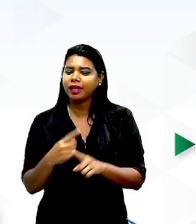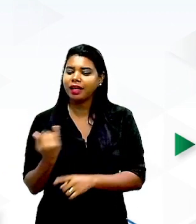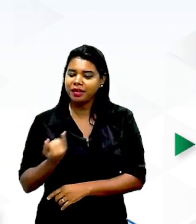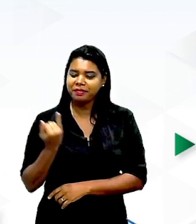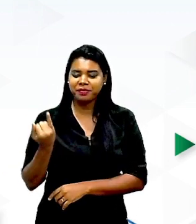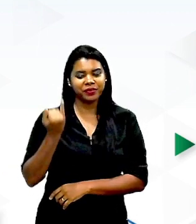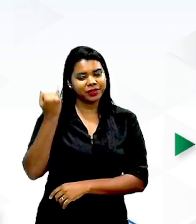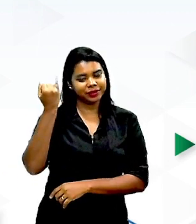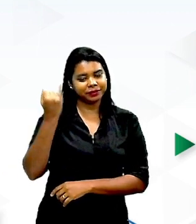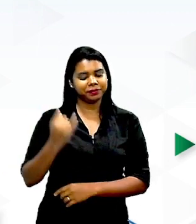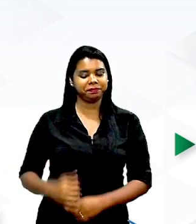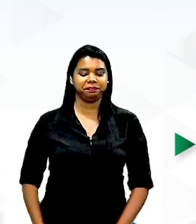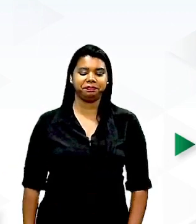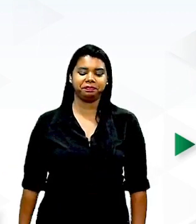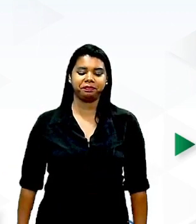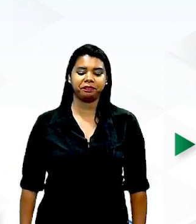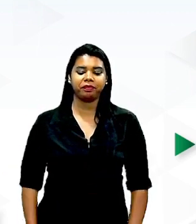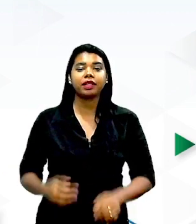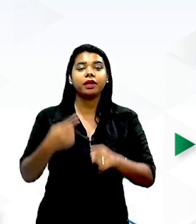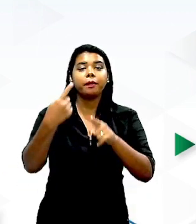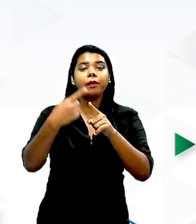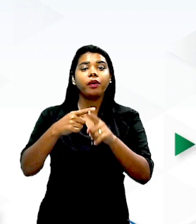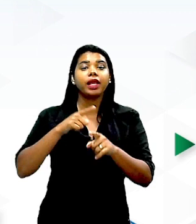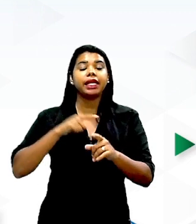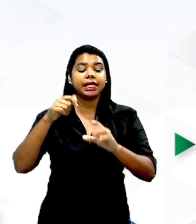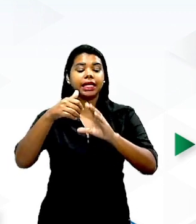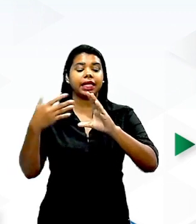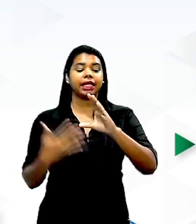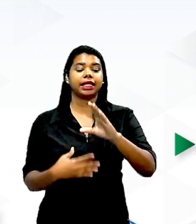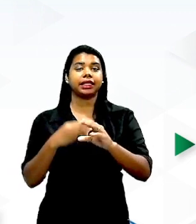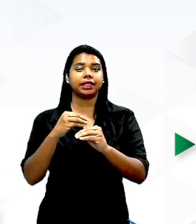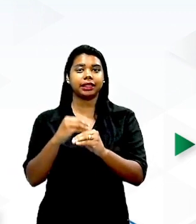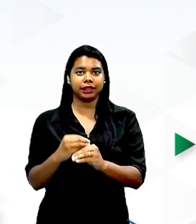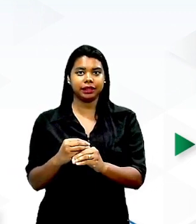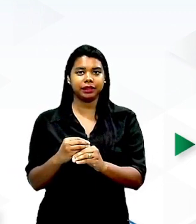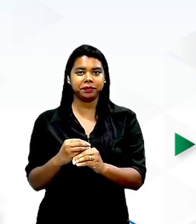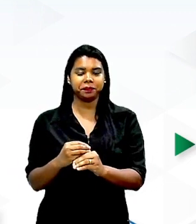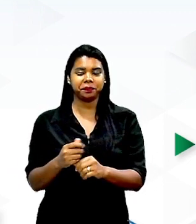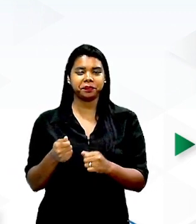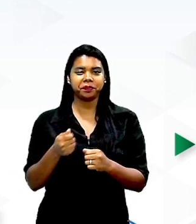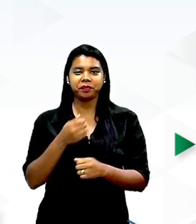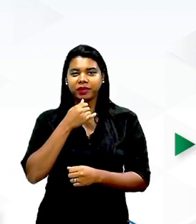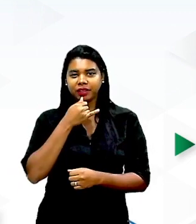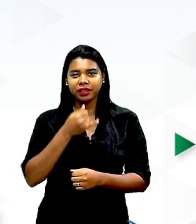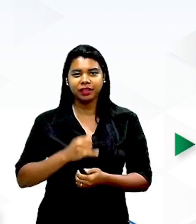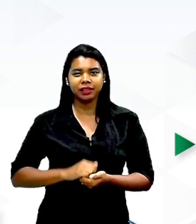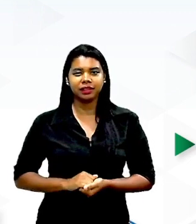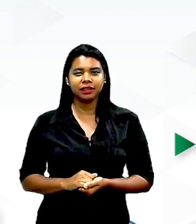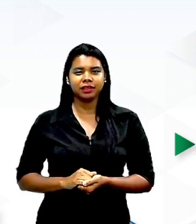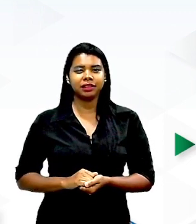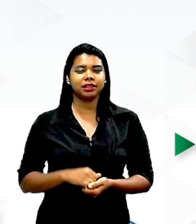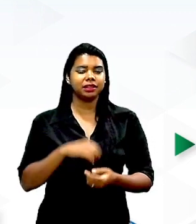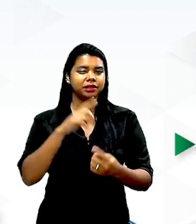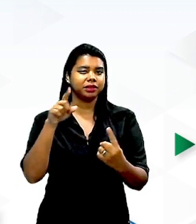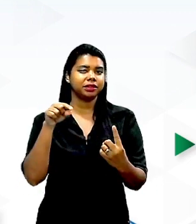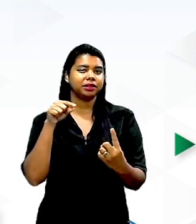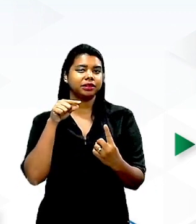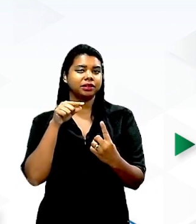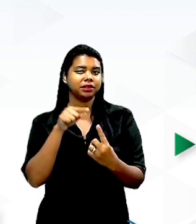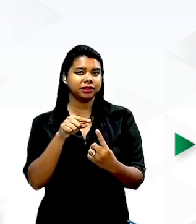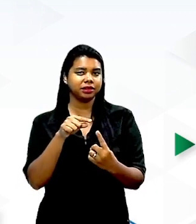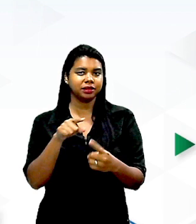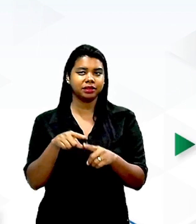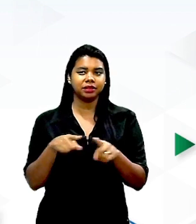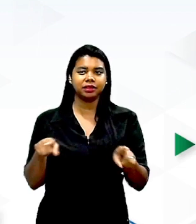importante? Porque ele tem uma característica da sua rigidez. Ele torna os objetos um pouco mais